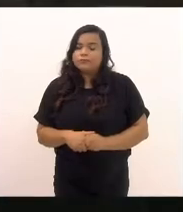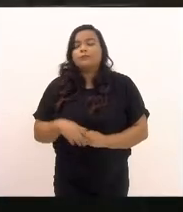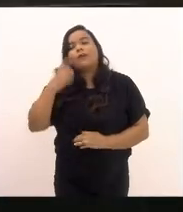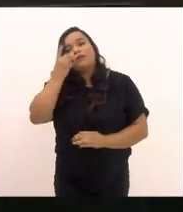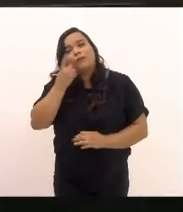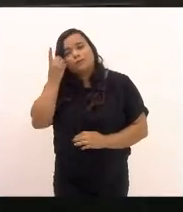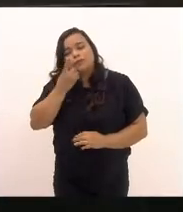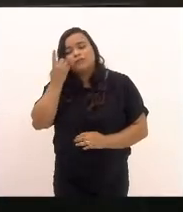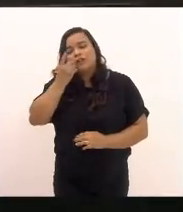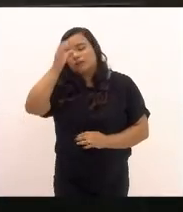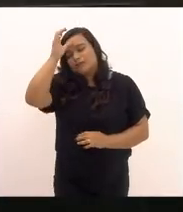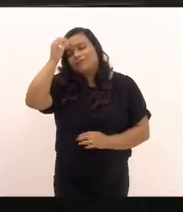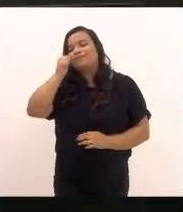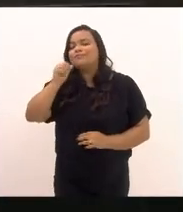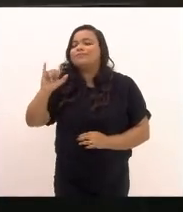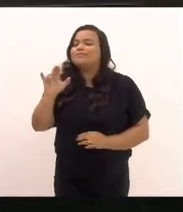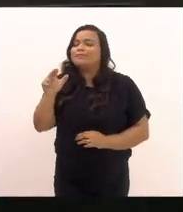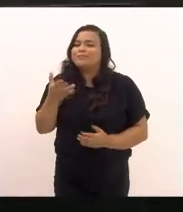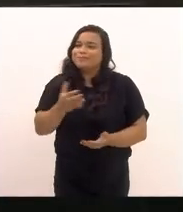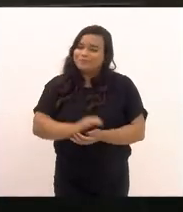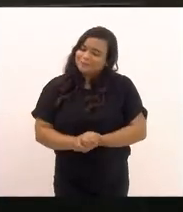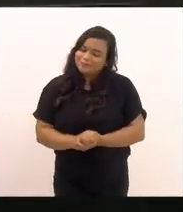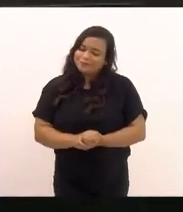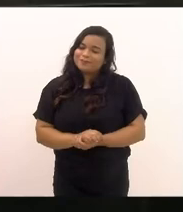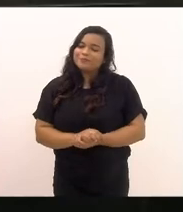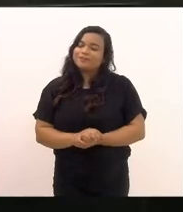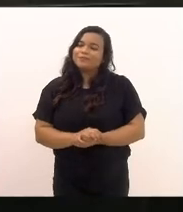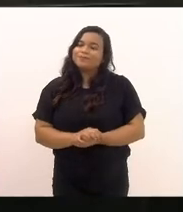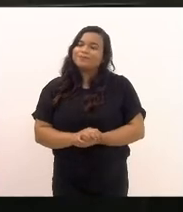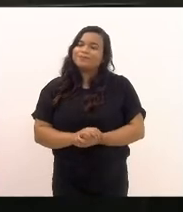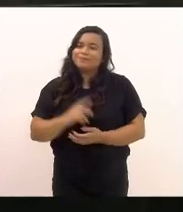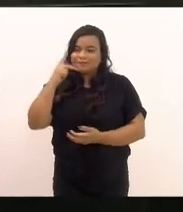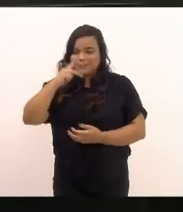Deputada Tia Ju, que preside o expediente